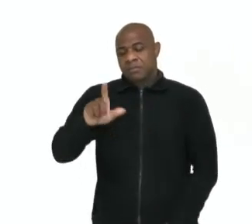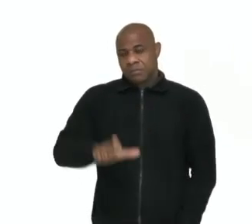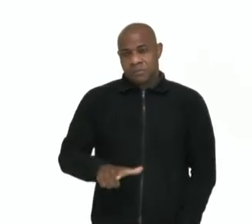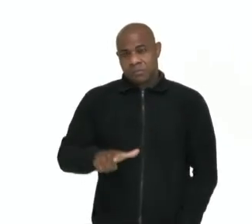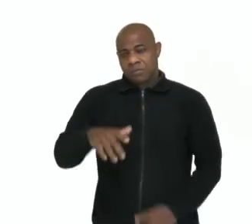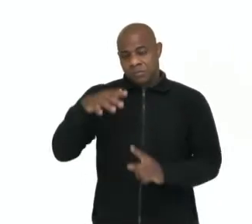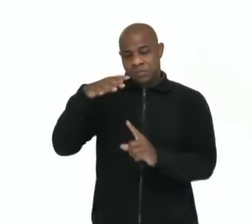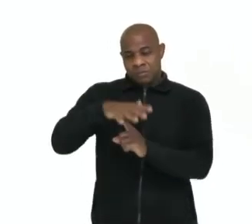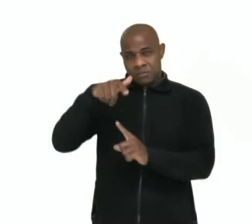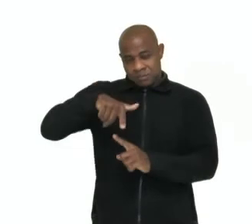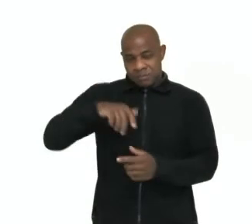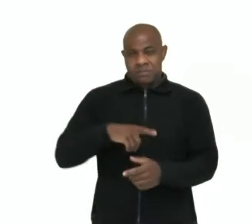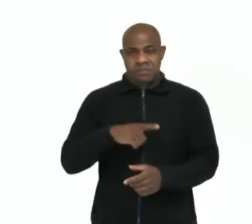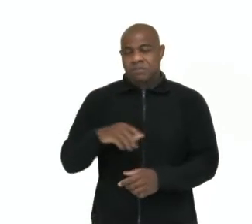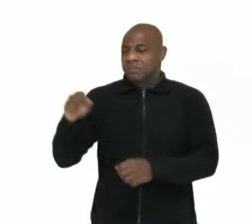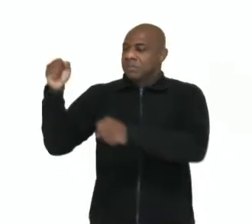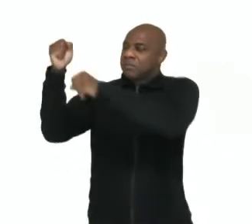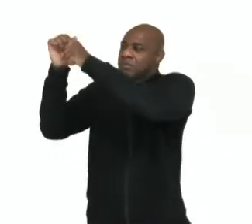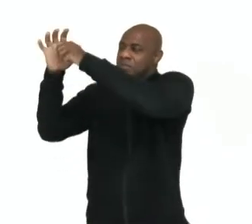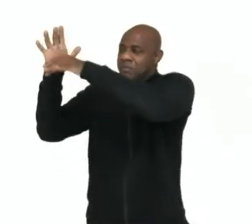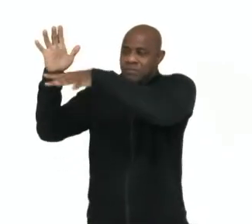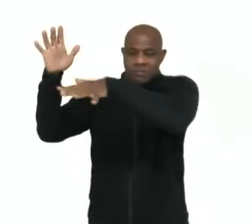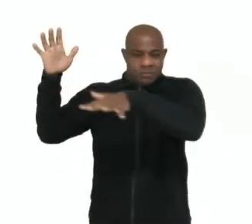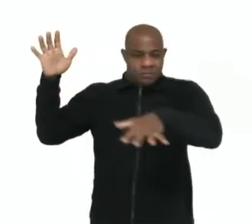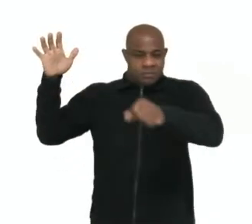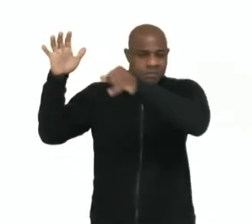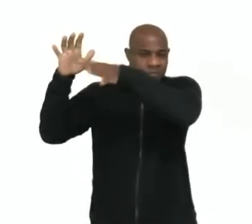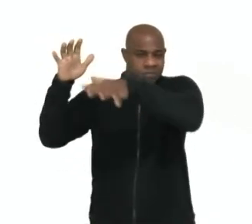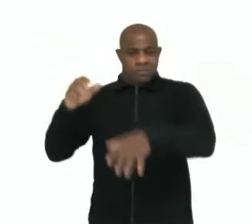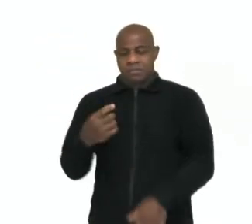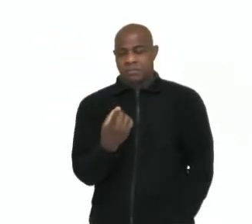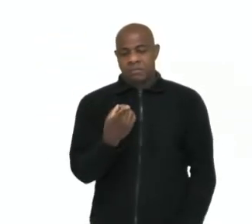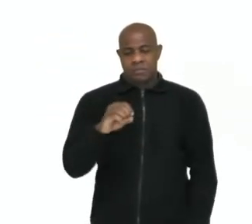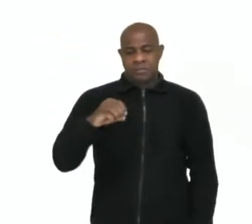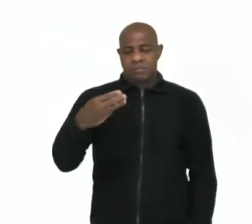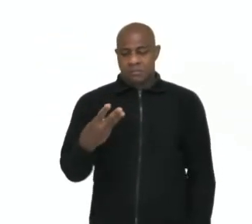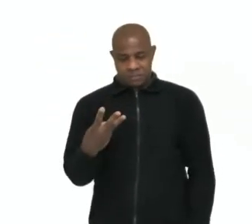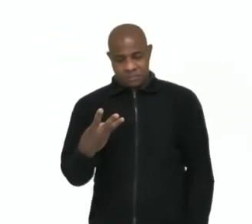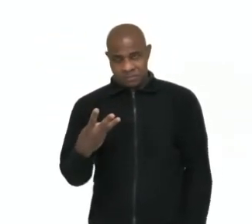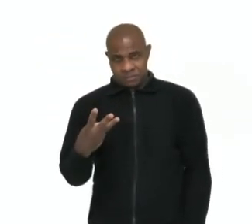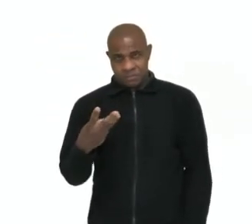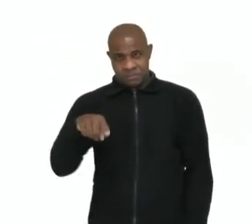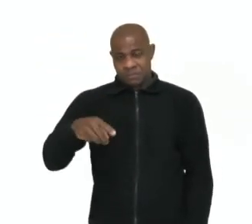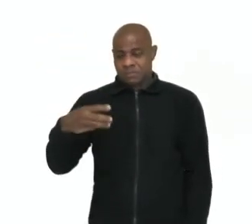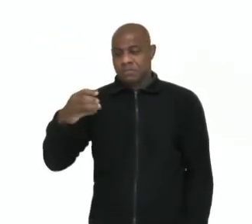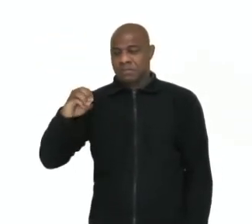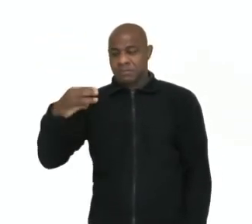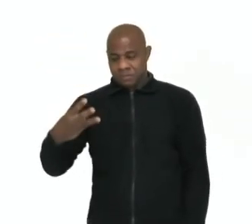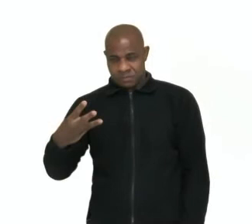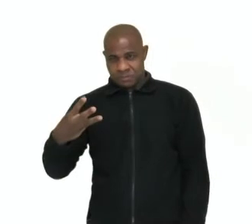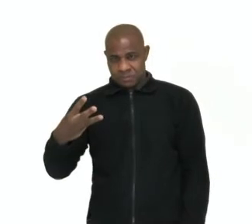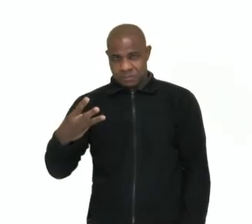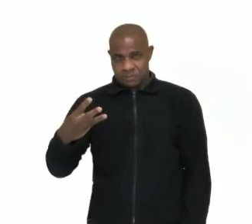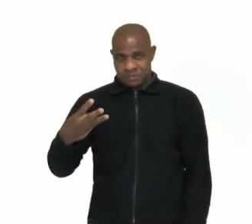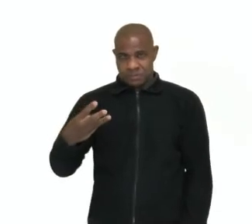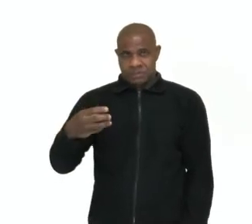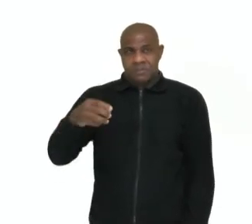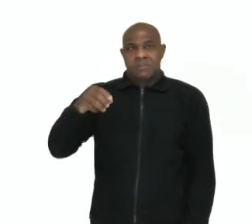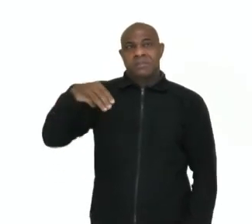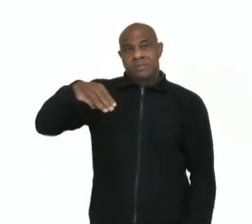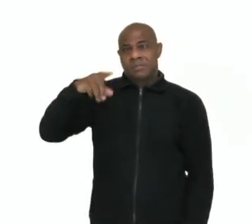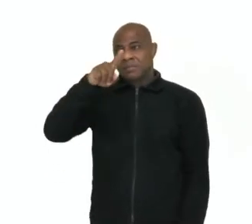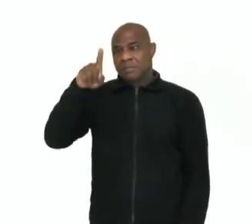Paraná, emite ondas eletromagnéticas de 103,3 MHz. Com os conteúdos desenvolvidos